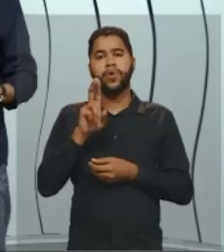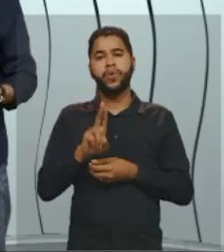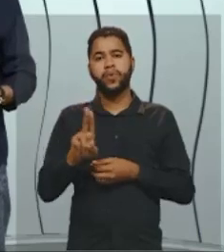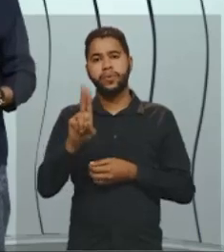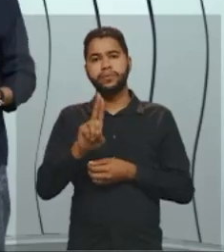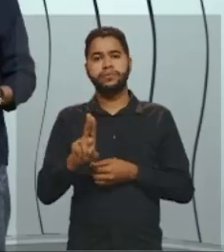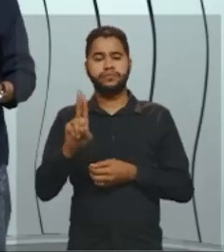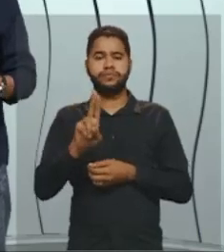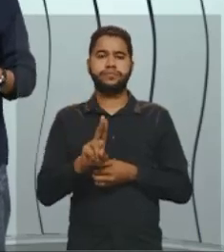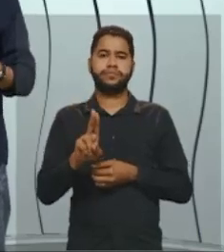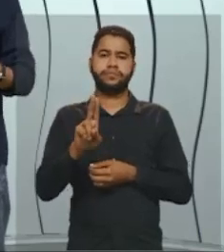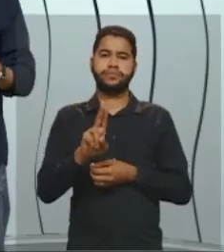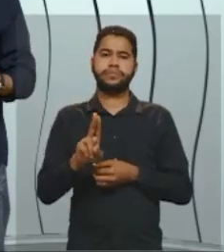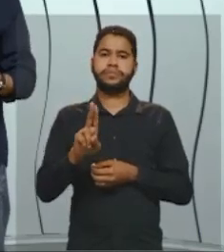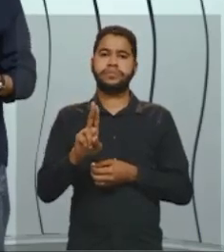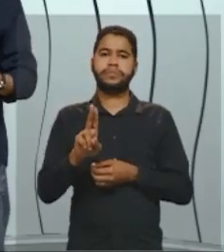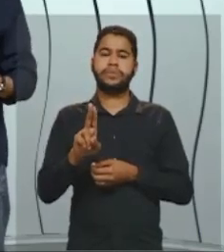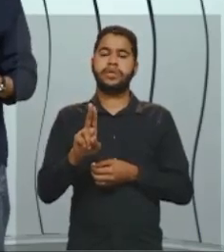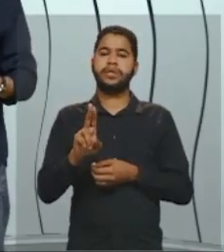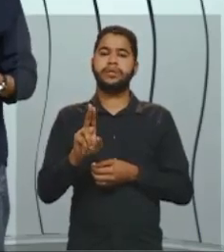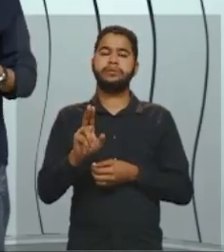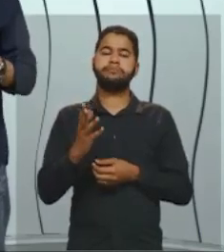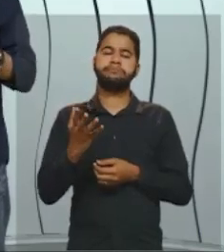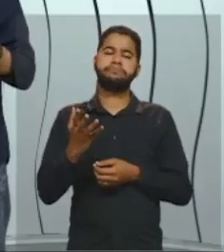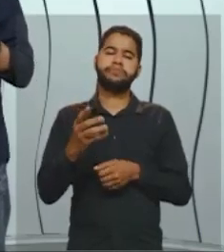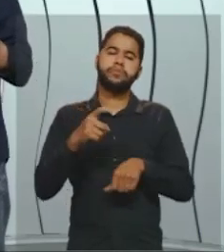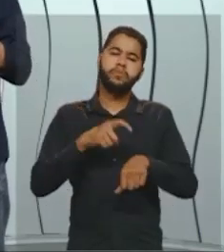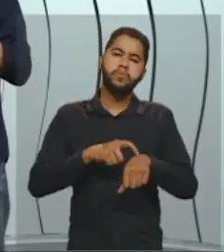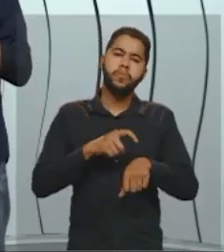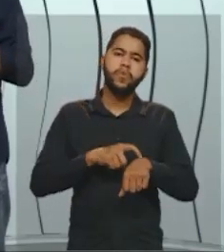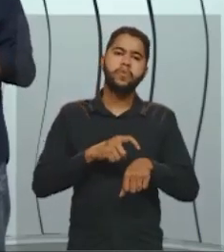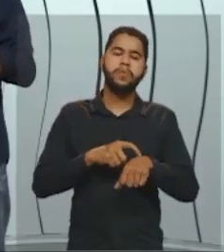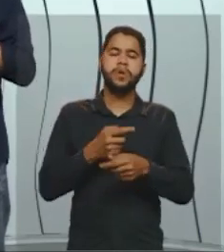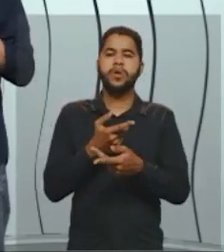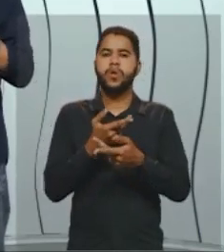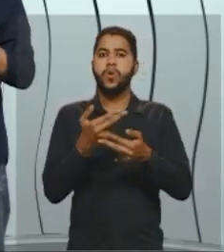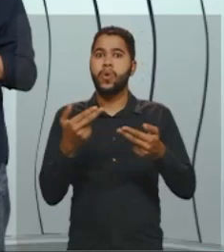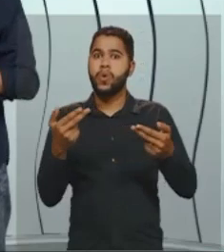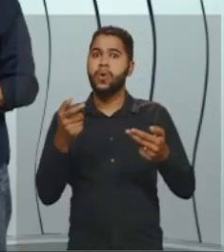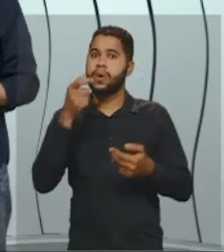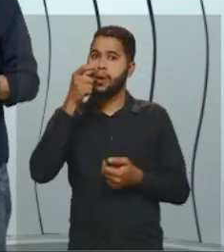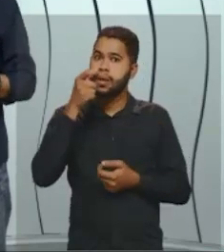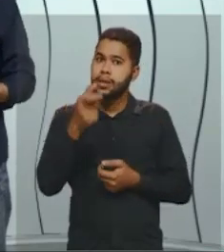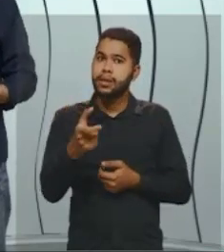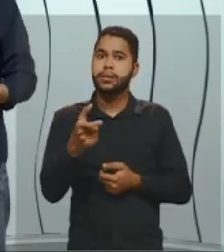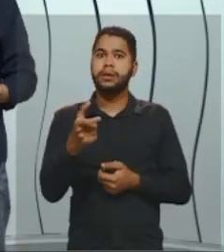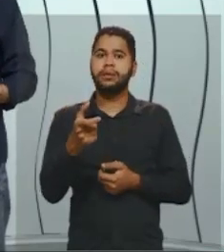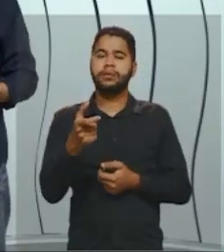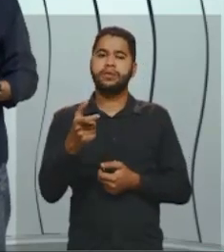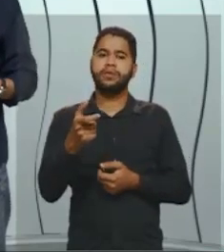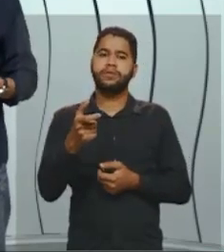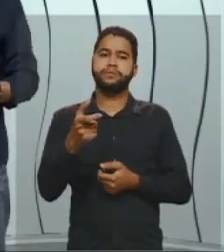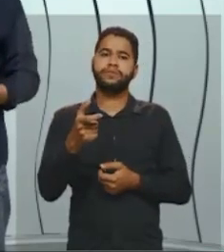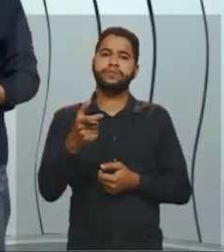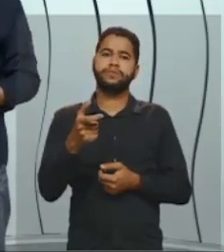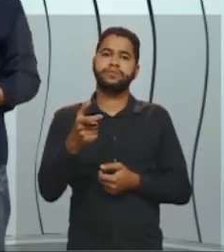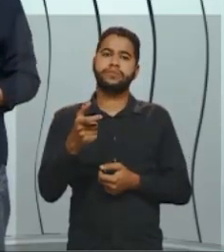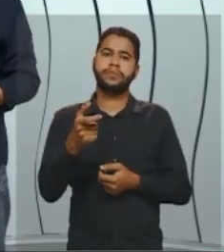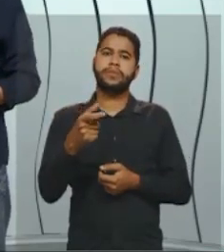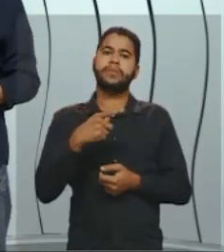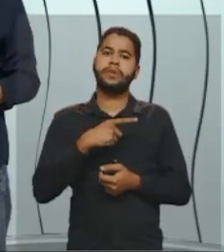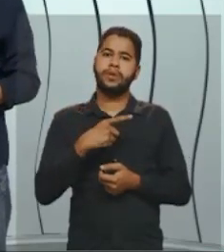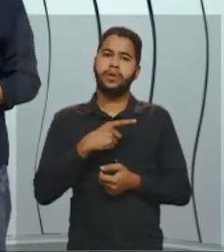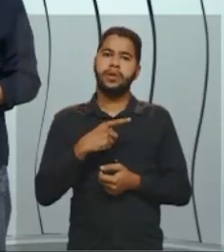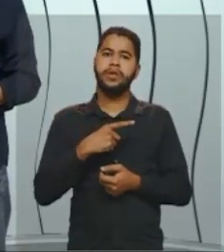isso, como eles fazem coisas muito interessantes, muito ricas, que aí entra muito